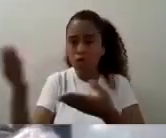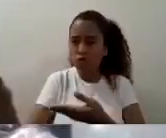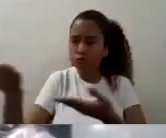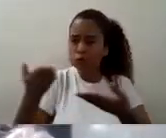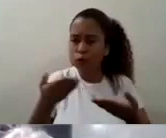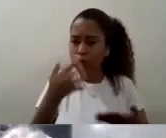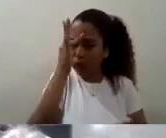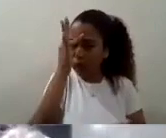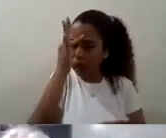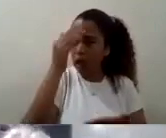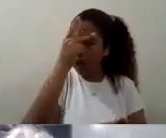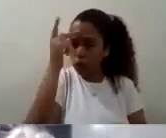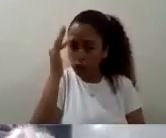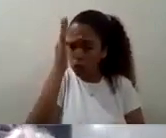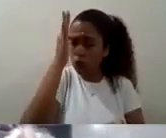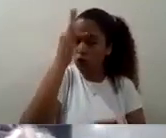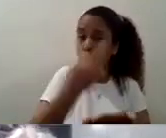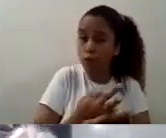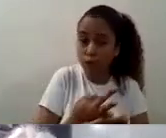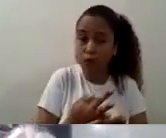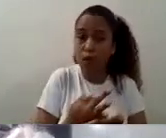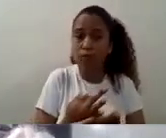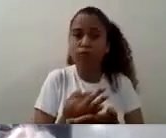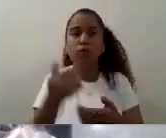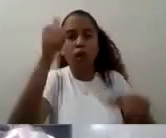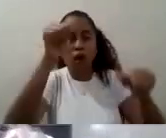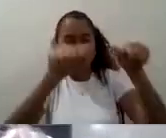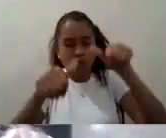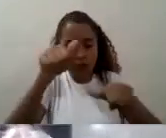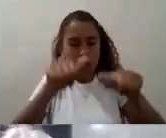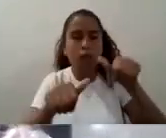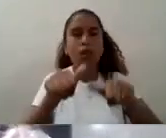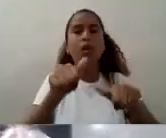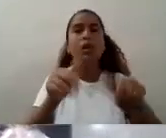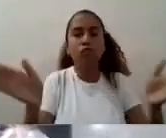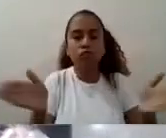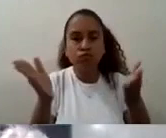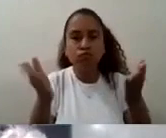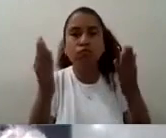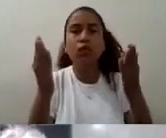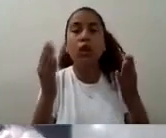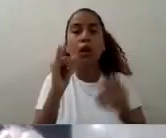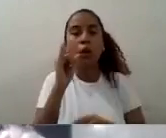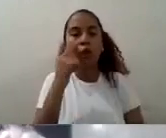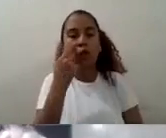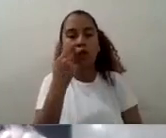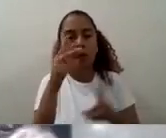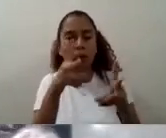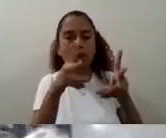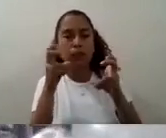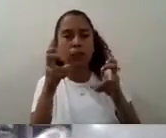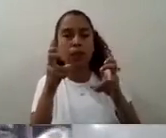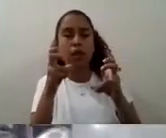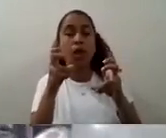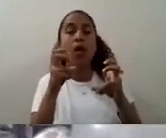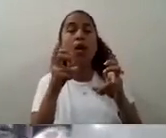vontade a pensarem, avaliar e identificarem caminhos para superar as polarizações e violências